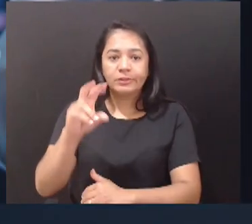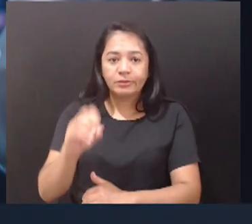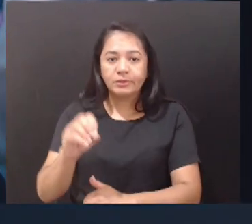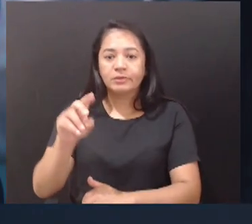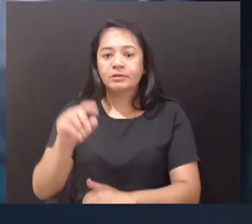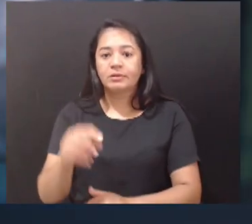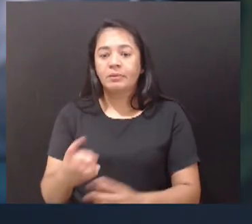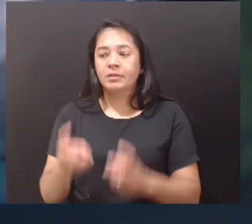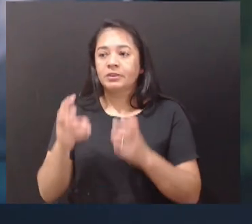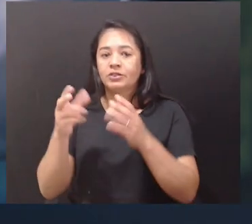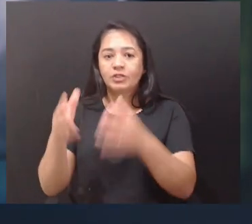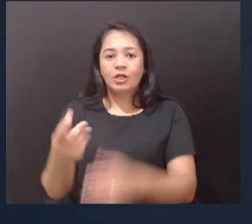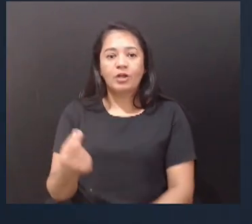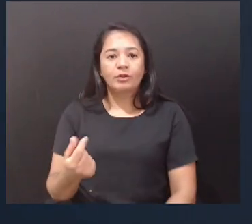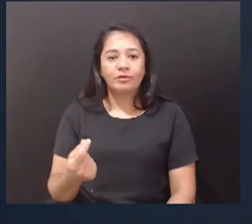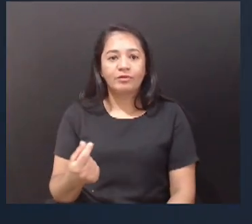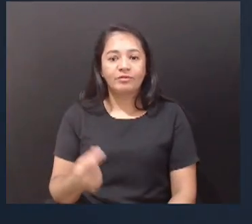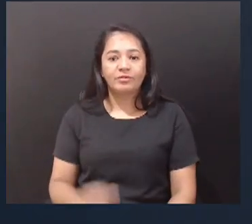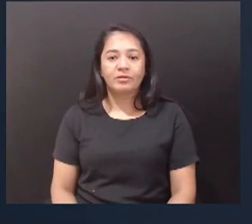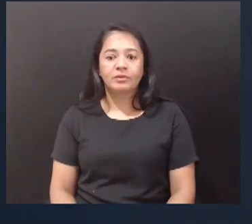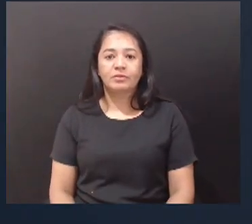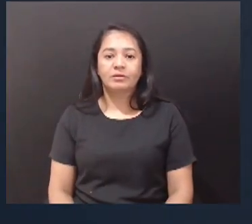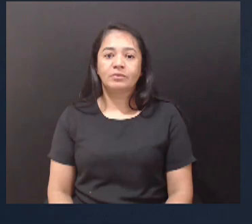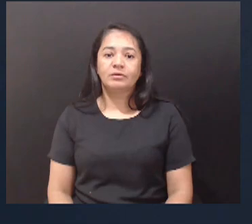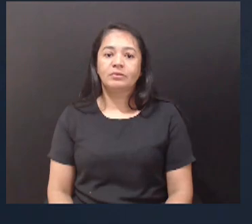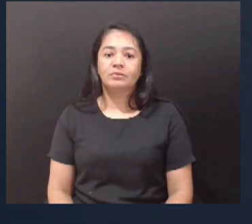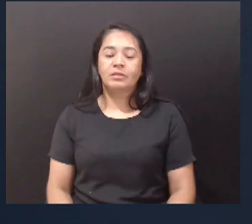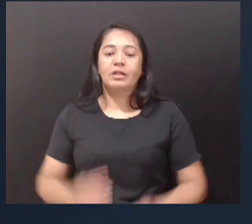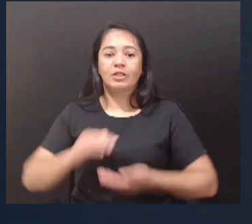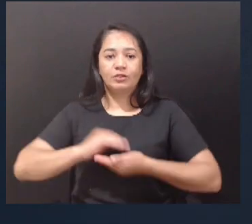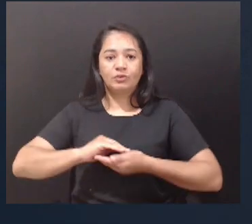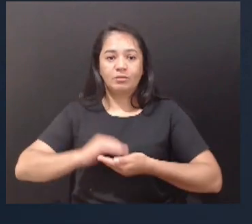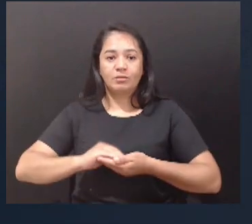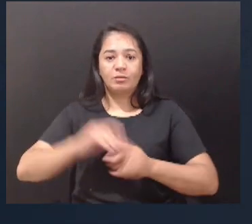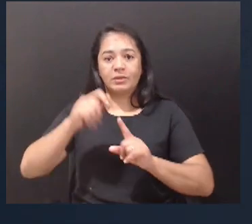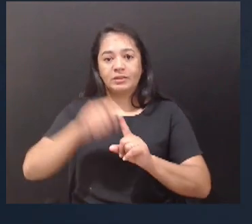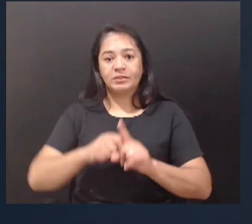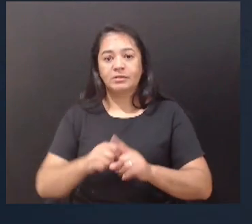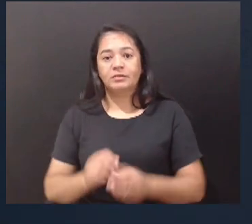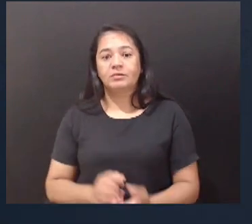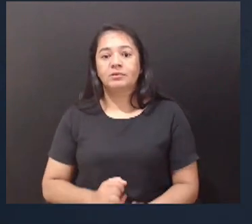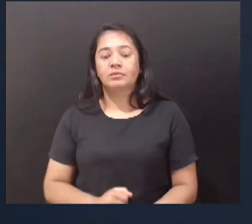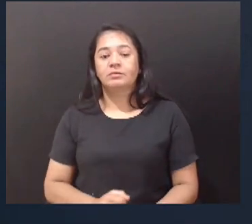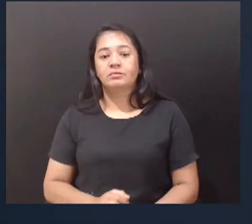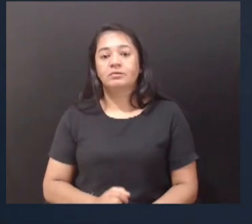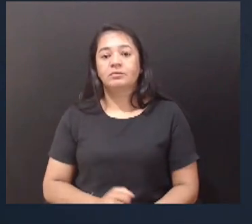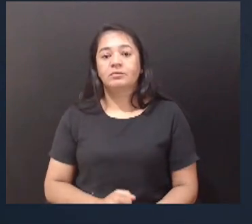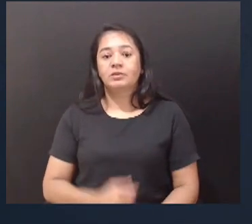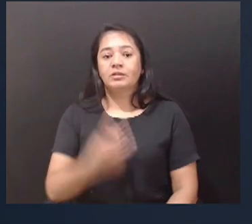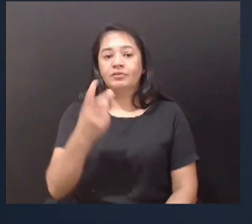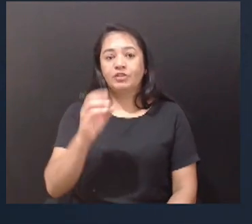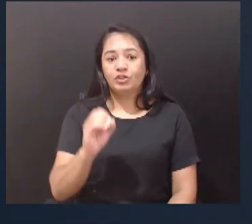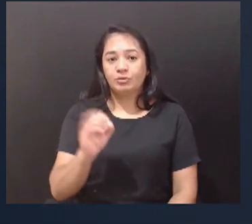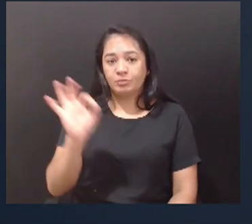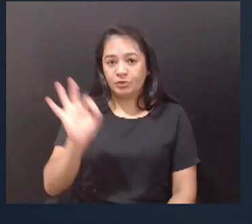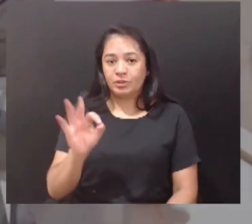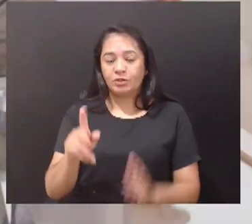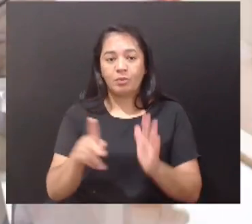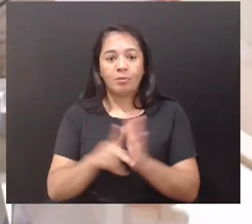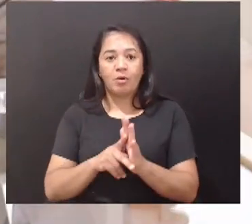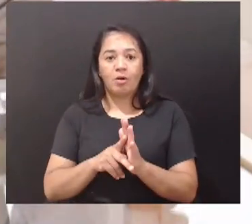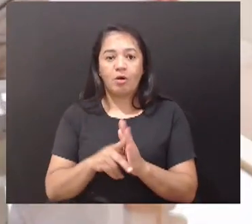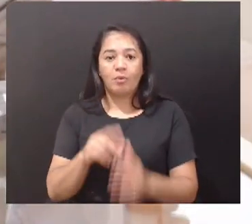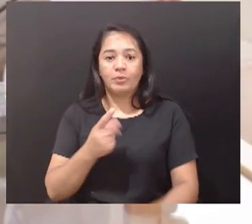chega no valor ideal, que é a sua poupança mensal. A gente aconselha também poupar 20% da renda. É o ideal